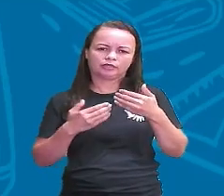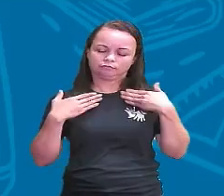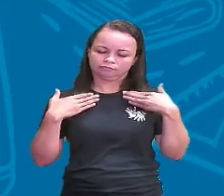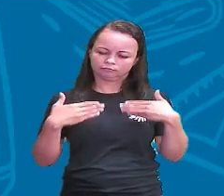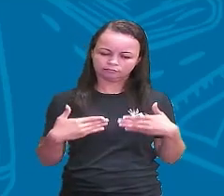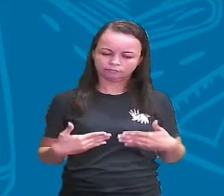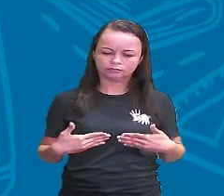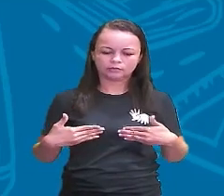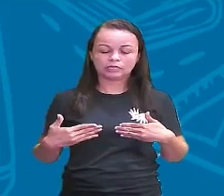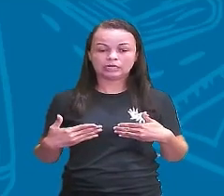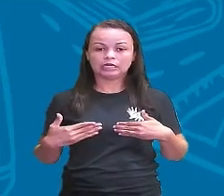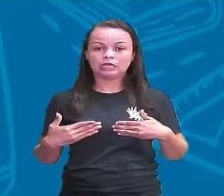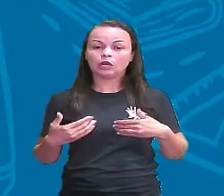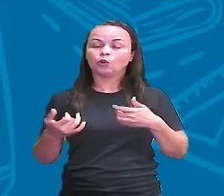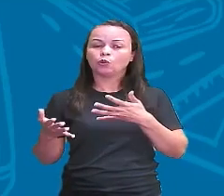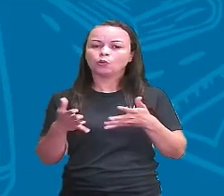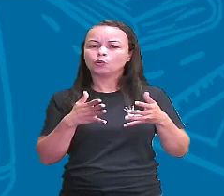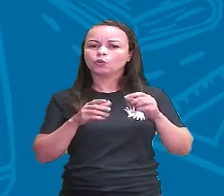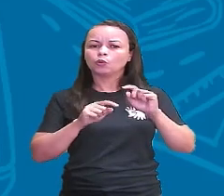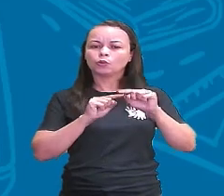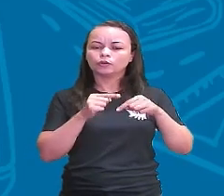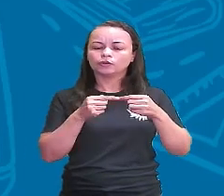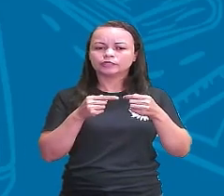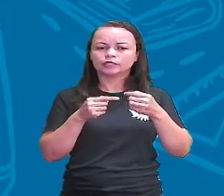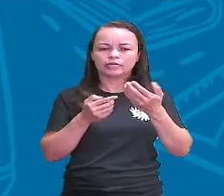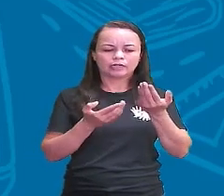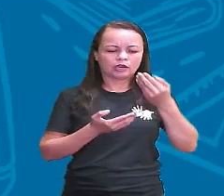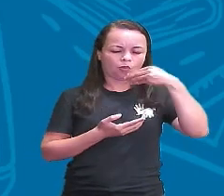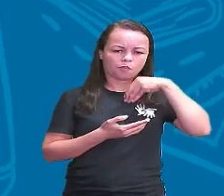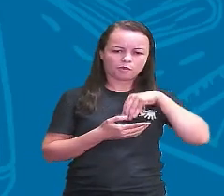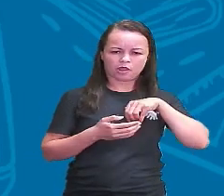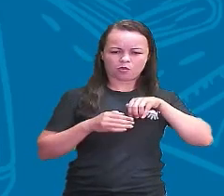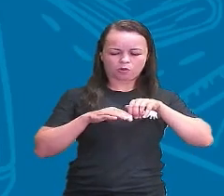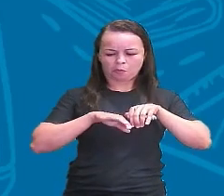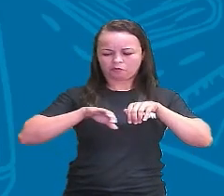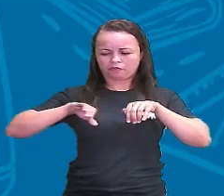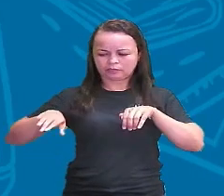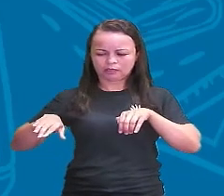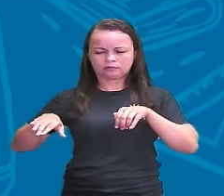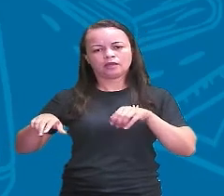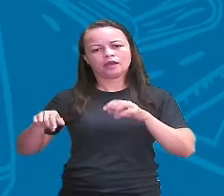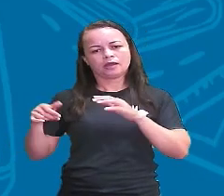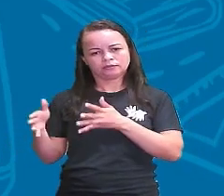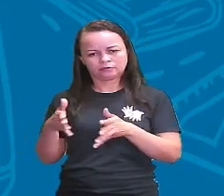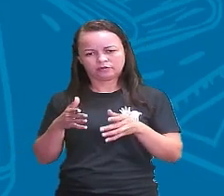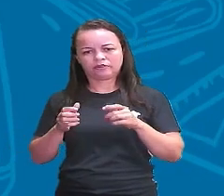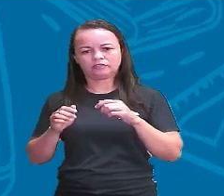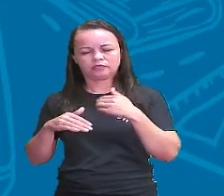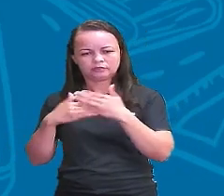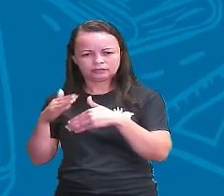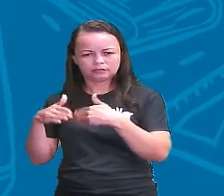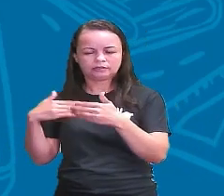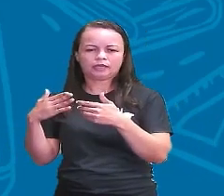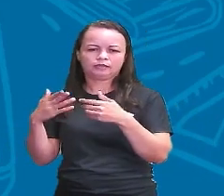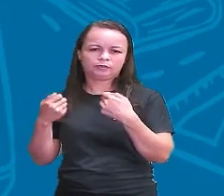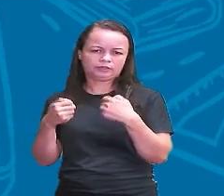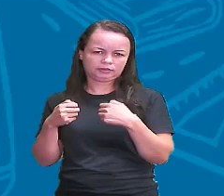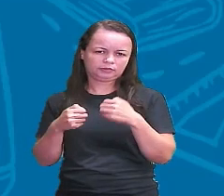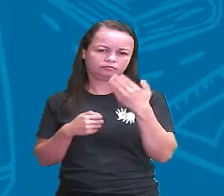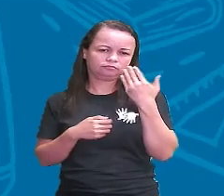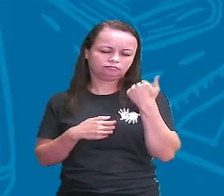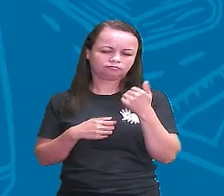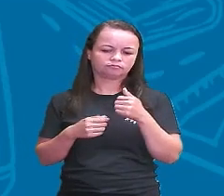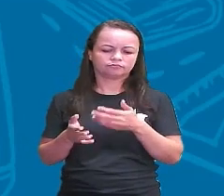não é aproveitado vai ser então depois eliminado, tá certo? Através das necessidades que a gente precisa fazer diariamente,